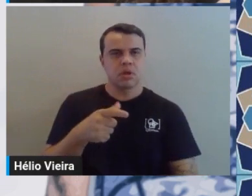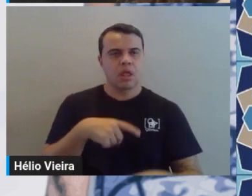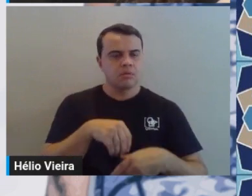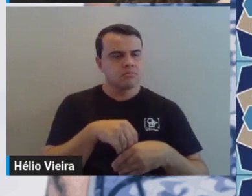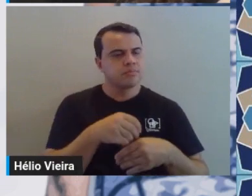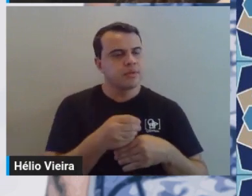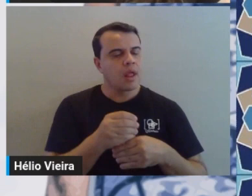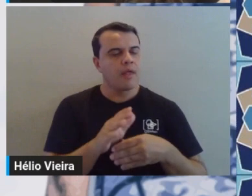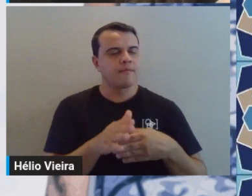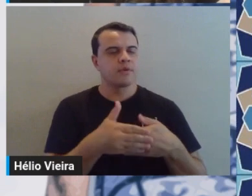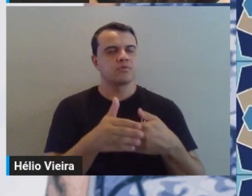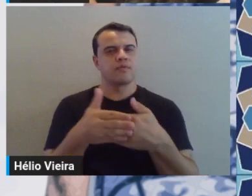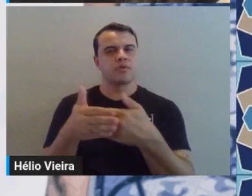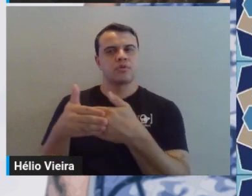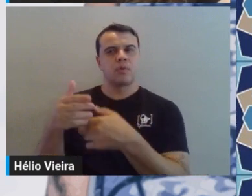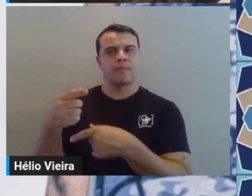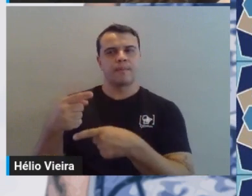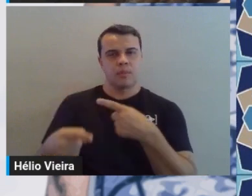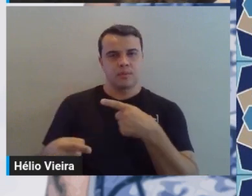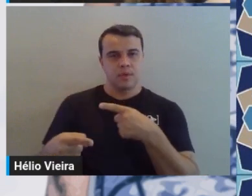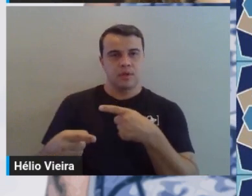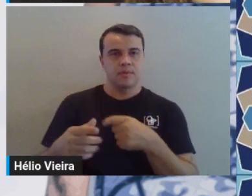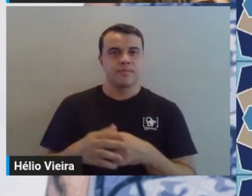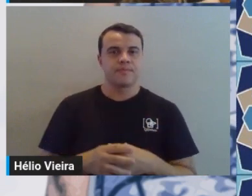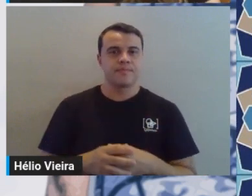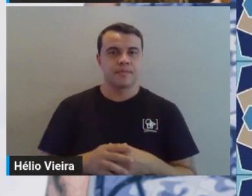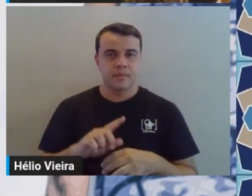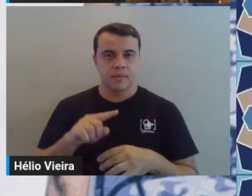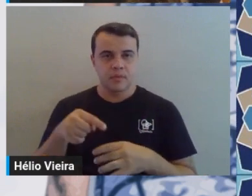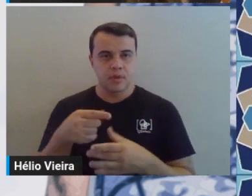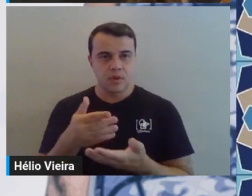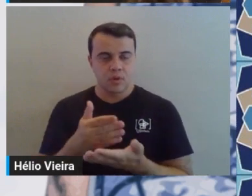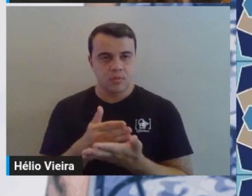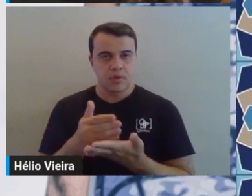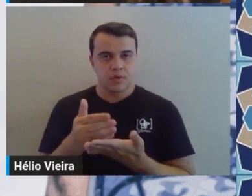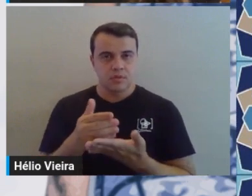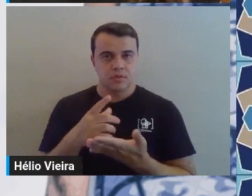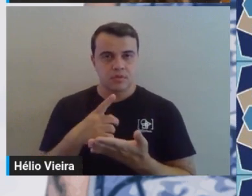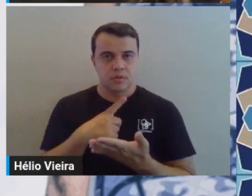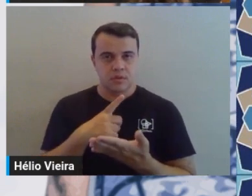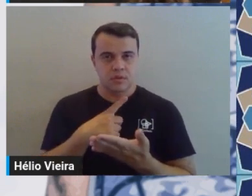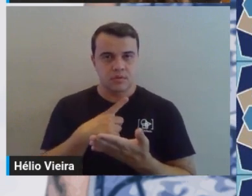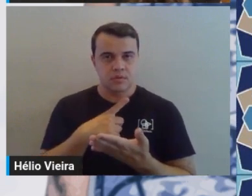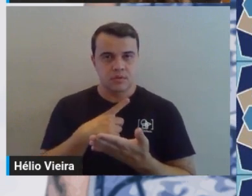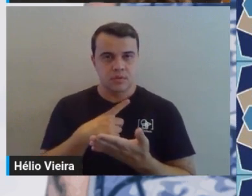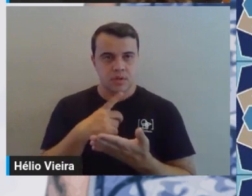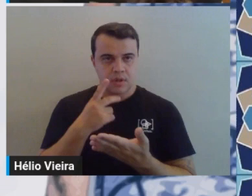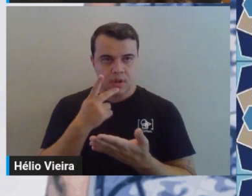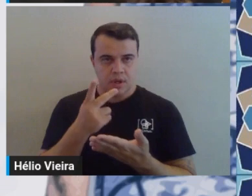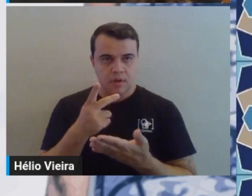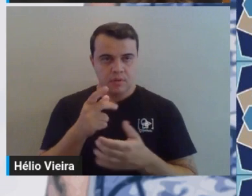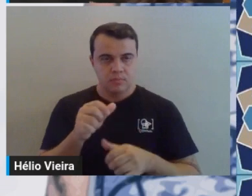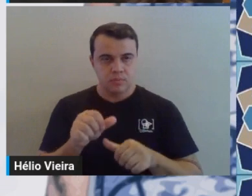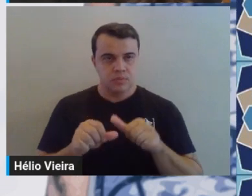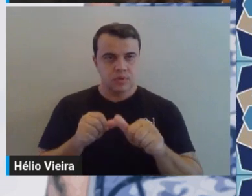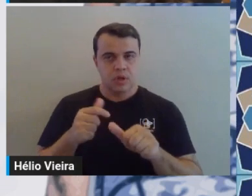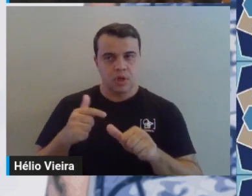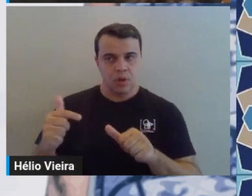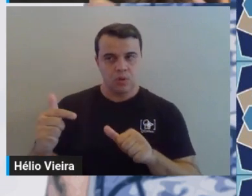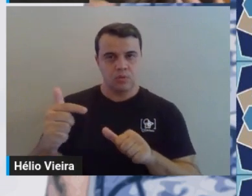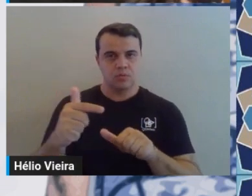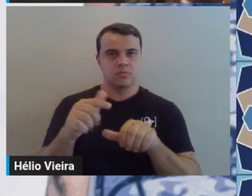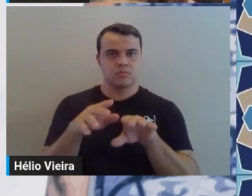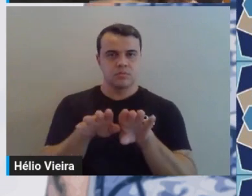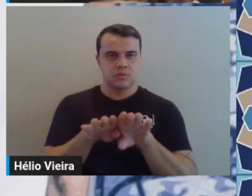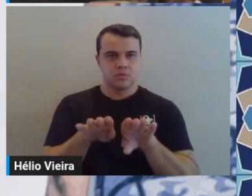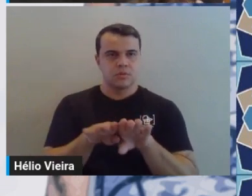Brasil são fechados e, a partir disso, vai interferir nos outros equipamentos.